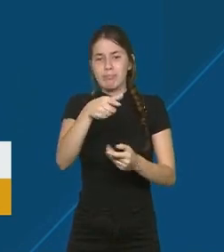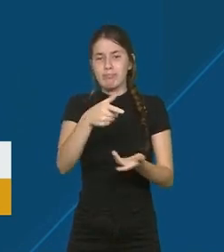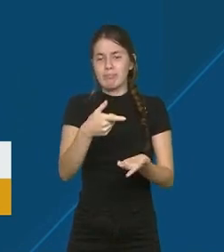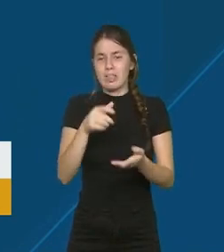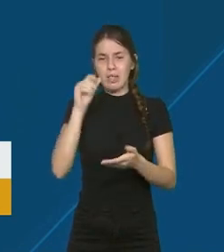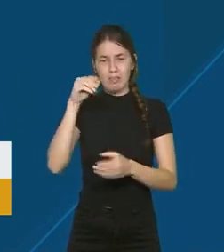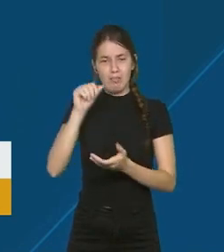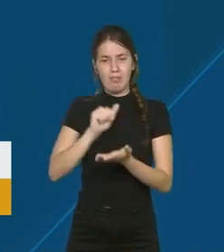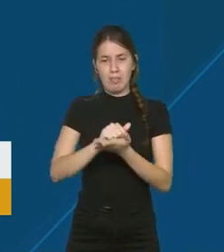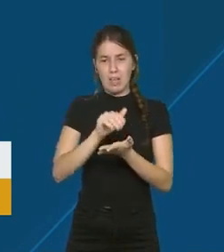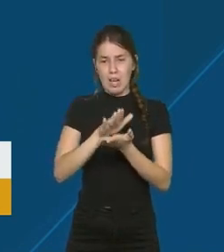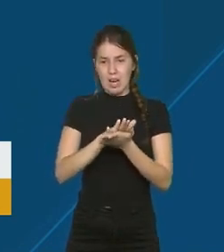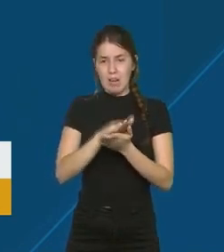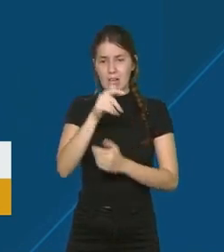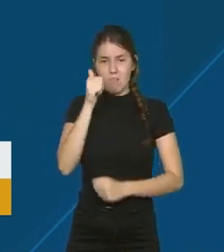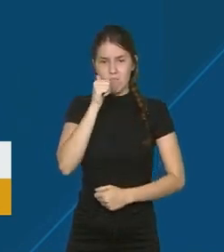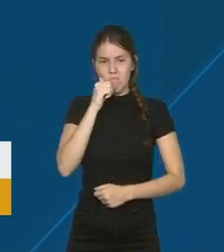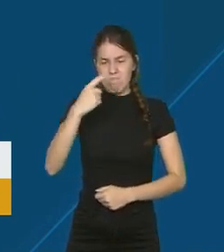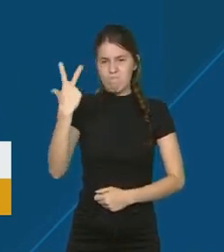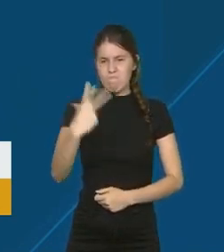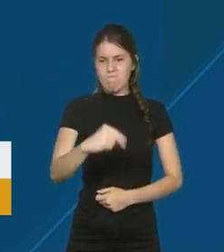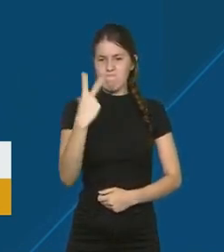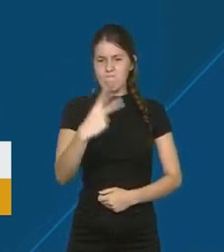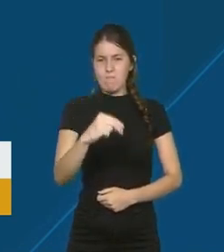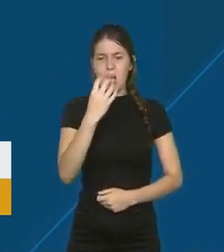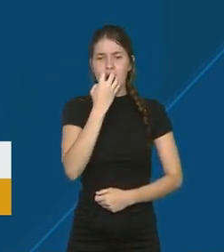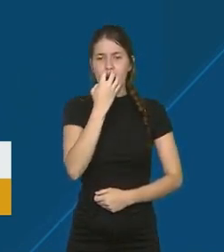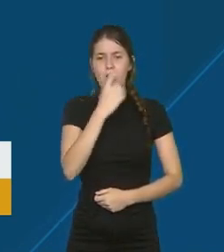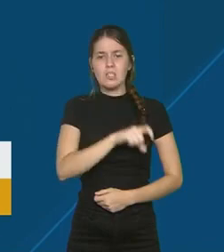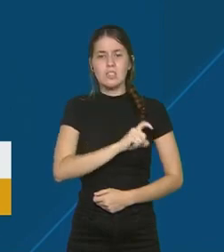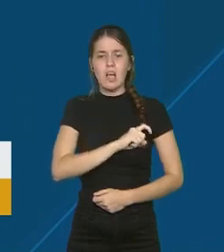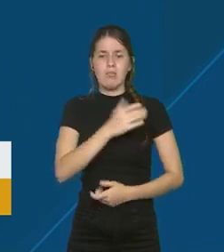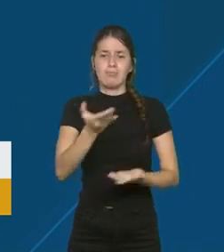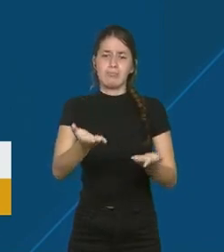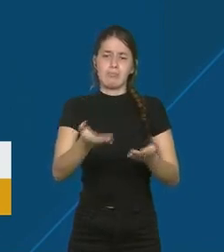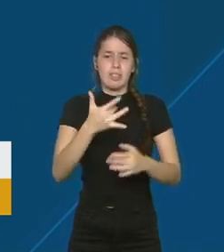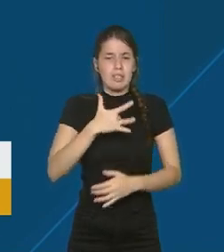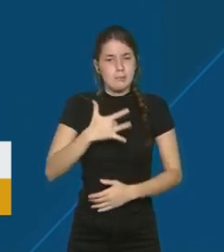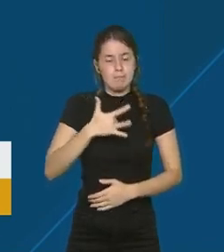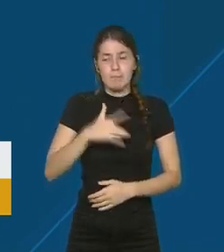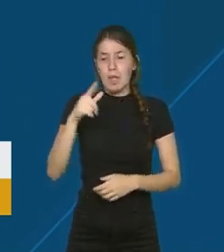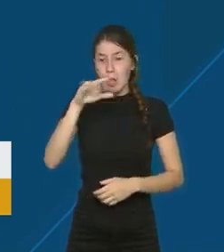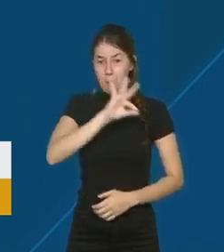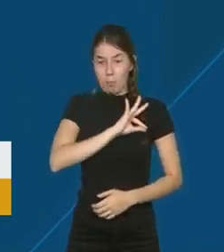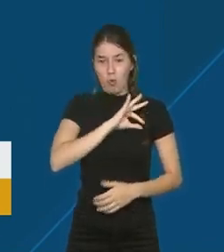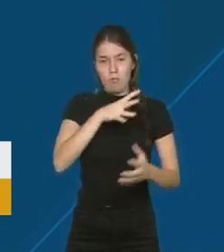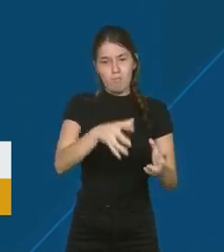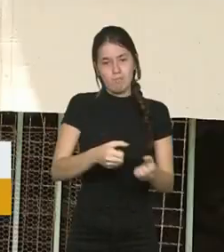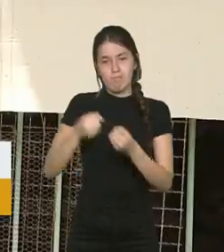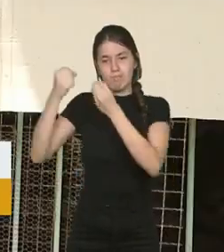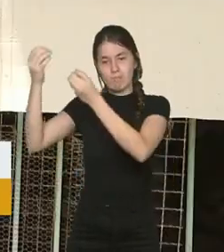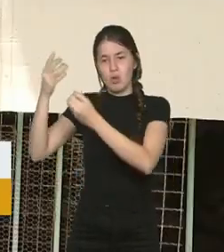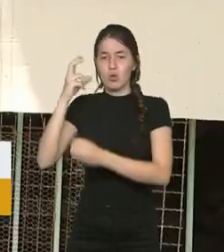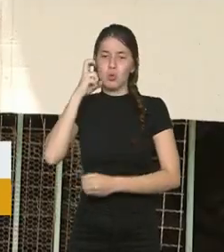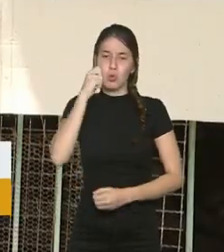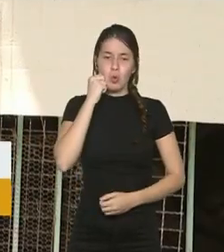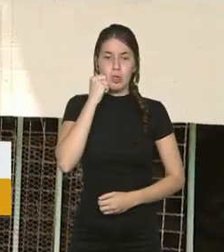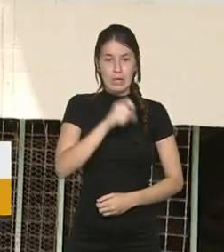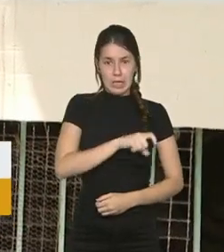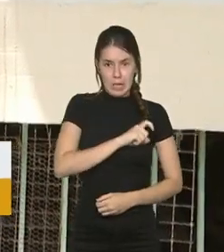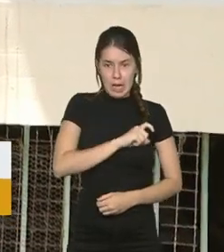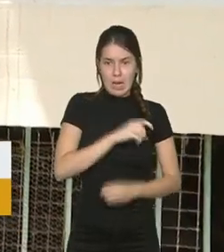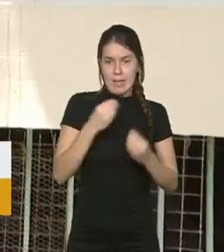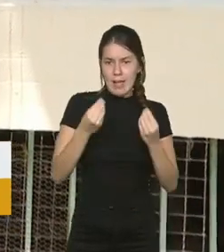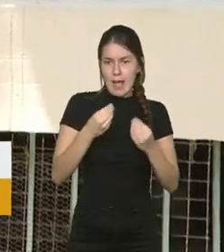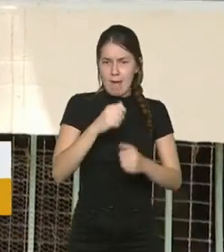uma suposta traição do marido a mulher agredir o cachorro dele o animal foi resgatado pela polícia e para adoção cometer maus tratos